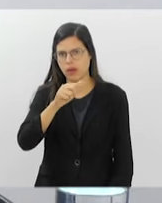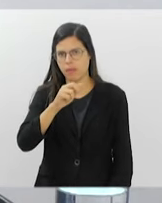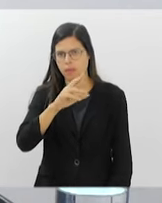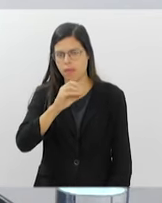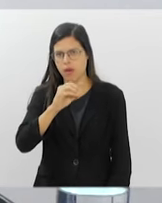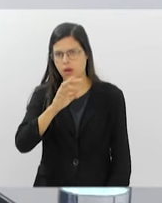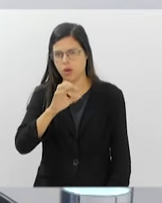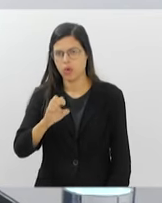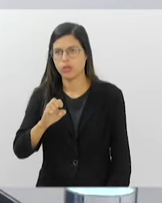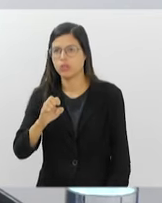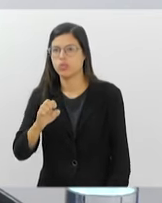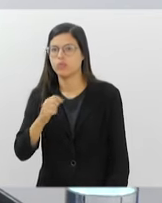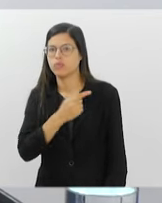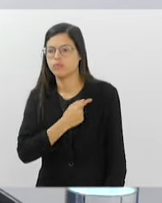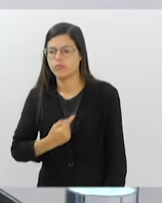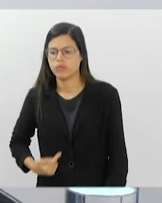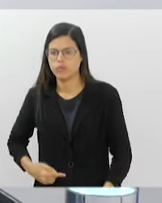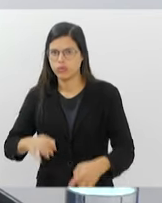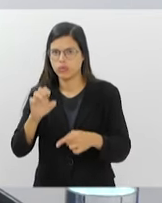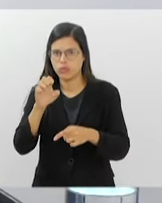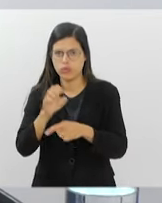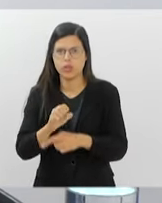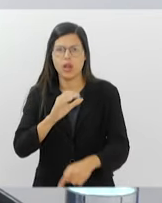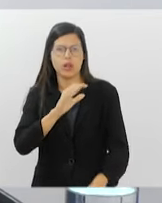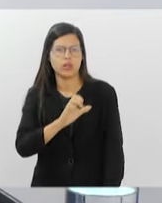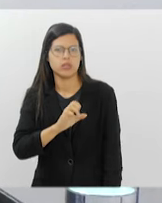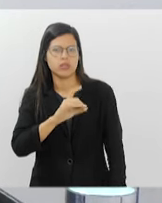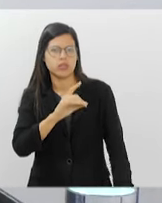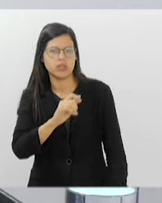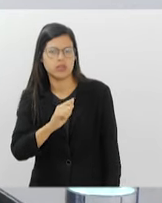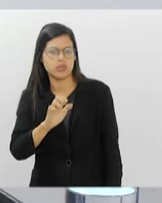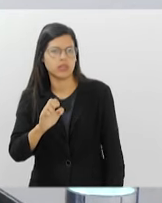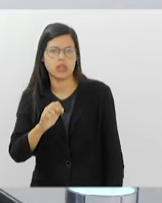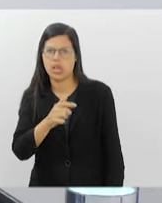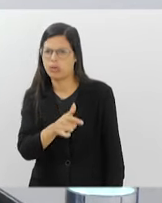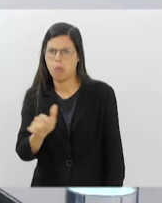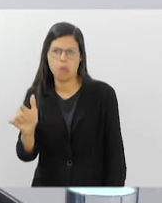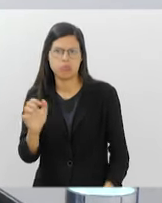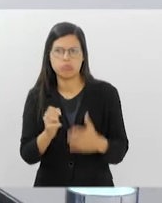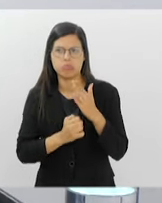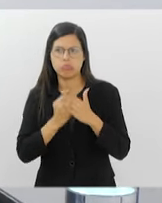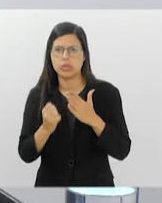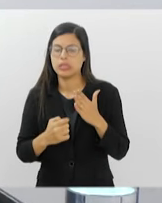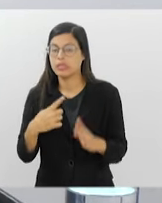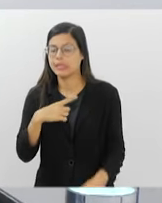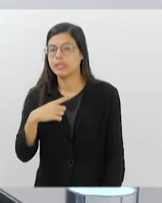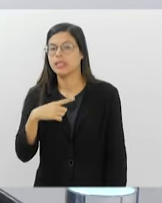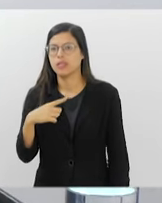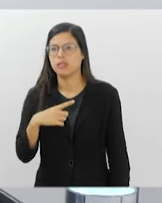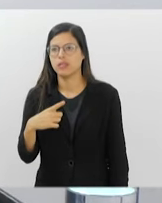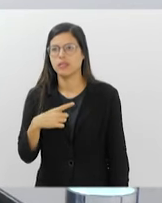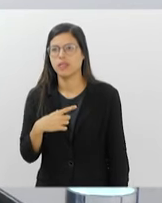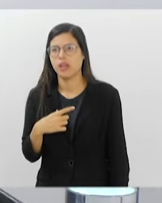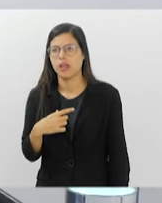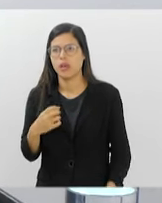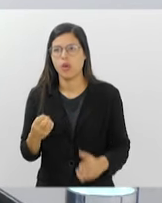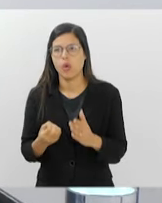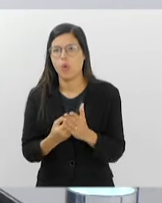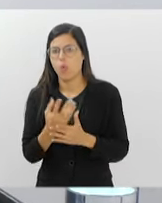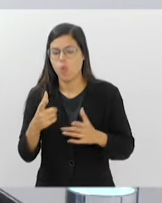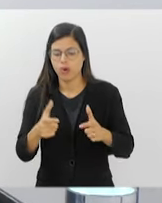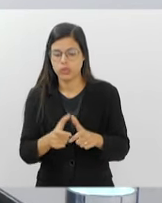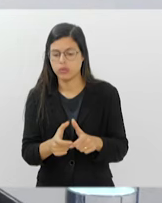Sedai ou qualquer outra empresa ente público do governo do estado do Rio de Janeiro vai dispor quantos